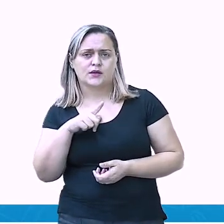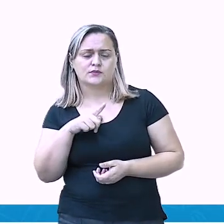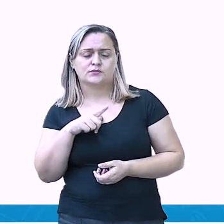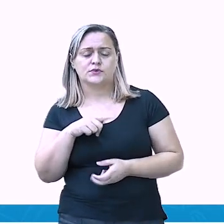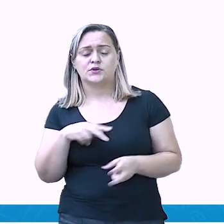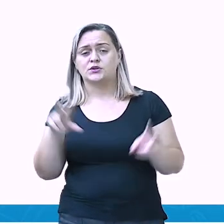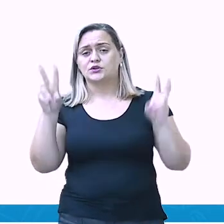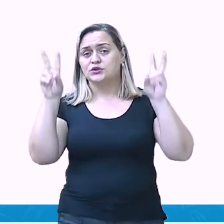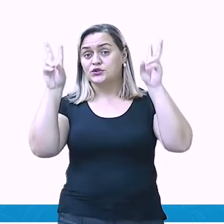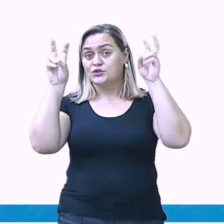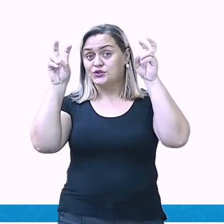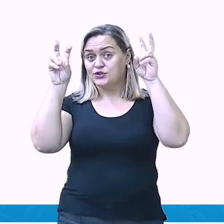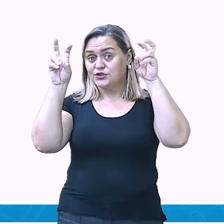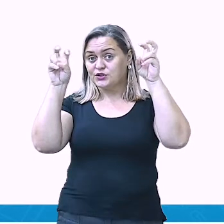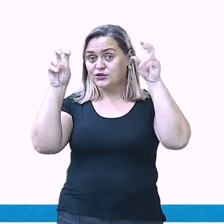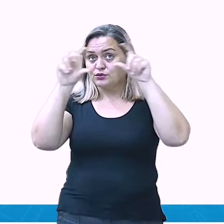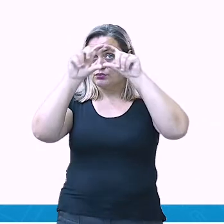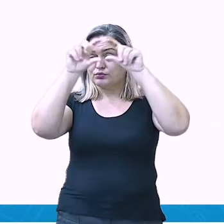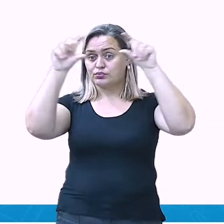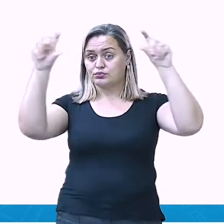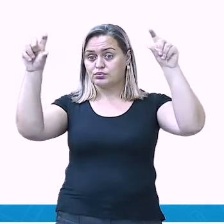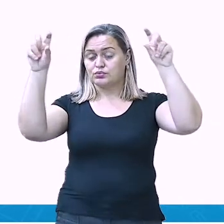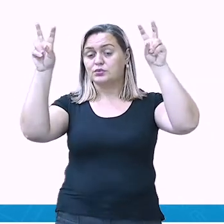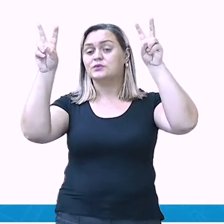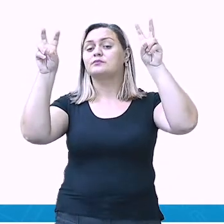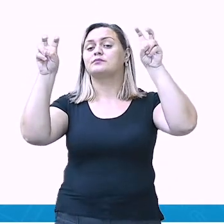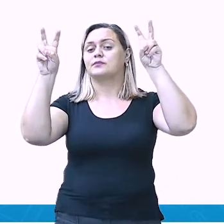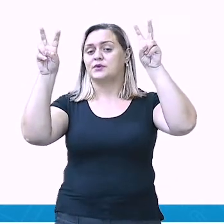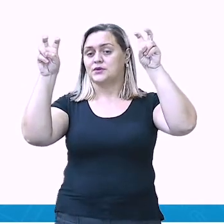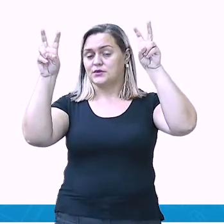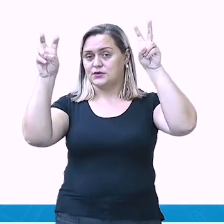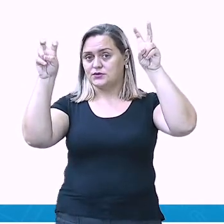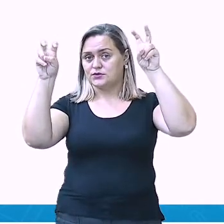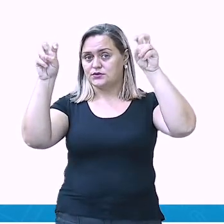título, memorizem comigo, título,